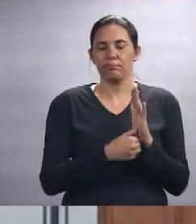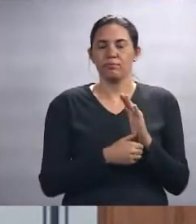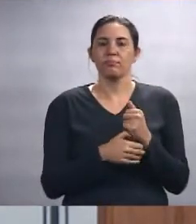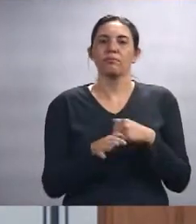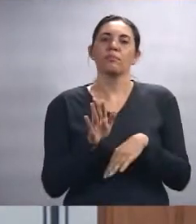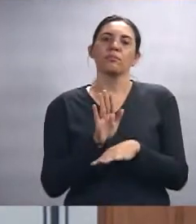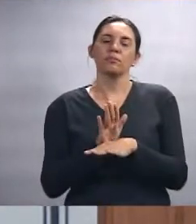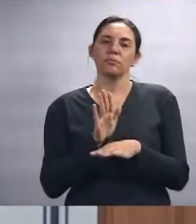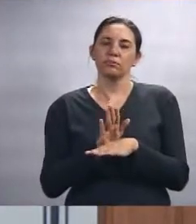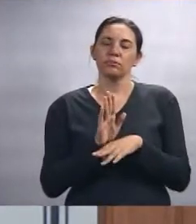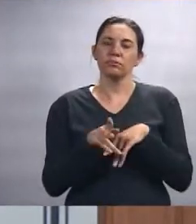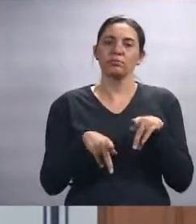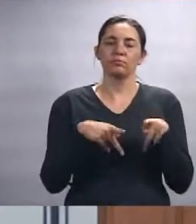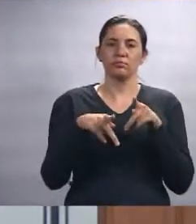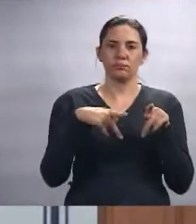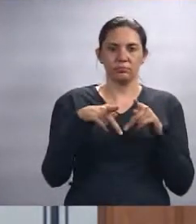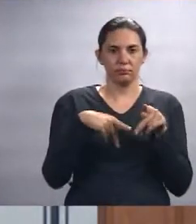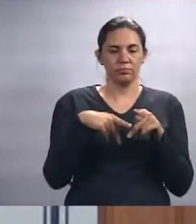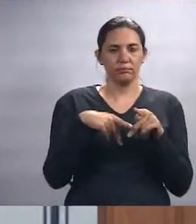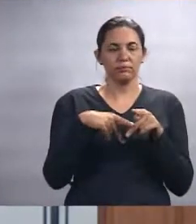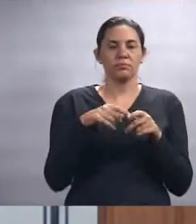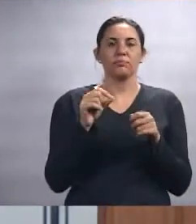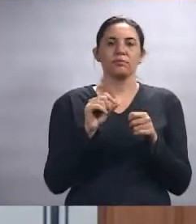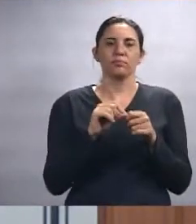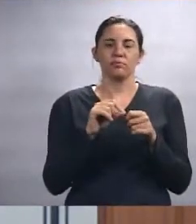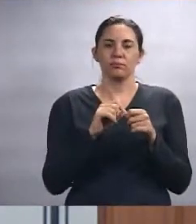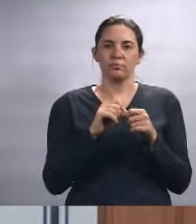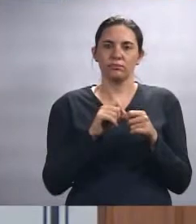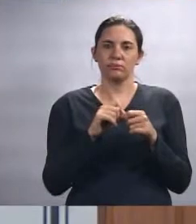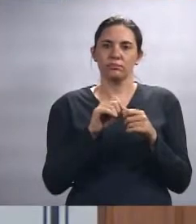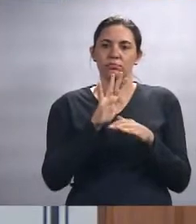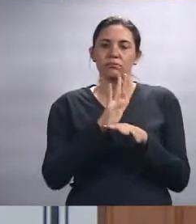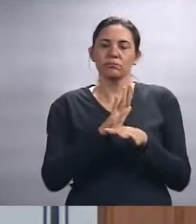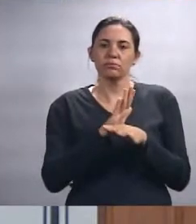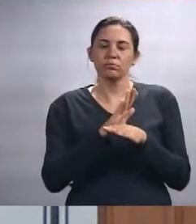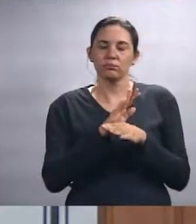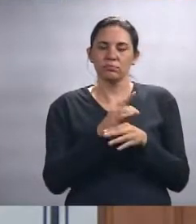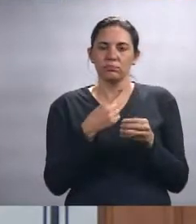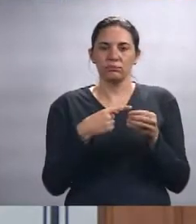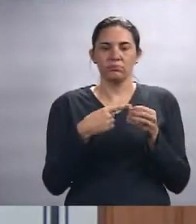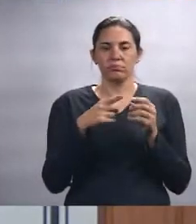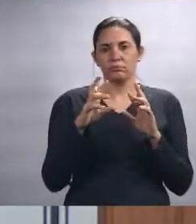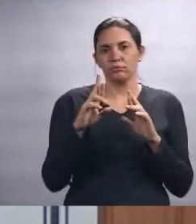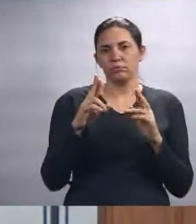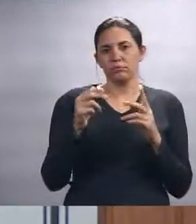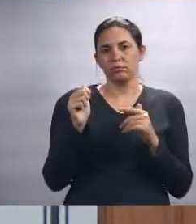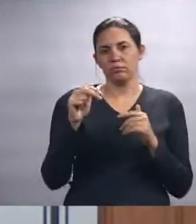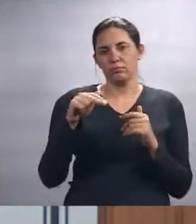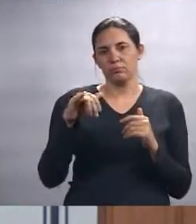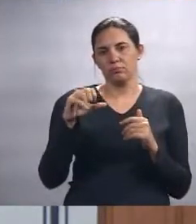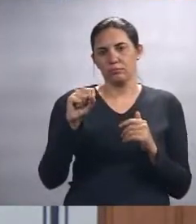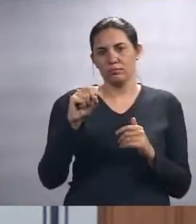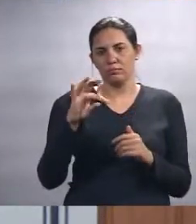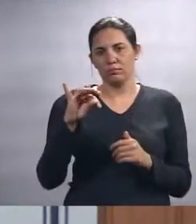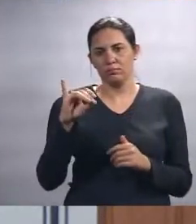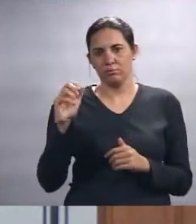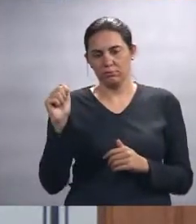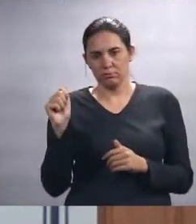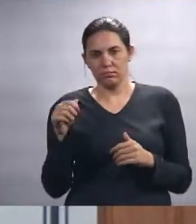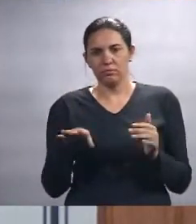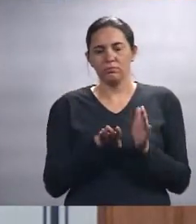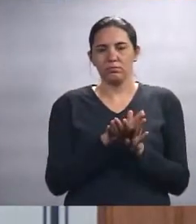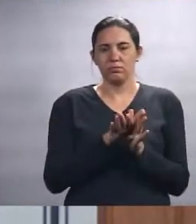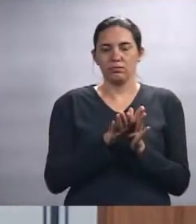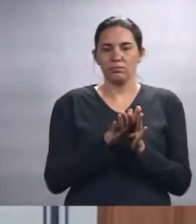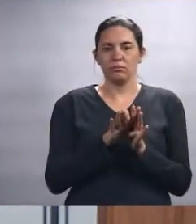pessoas que desempenham essas ações e que fazem um benefício para a cidade. Diferente, por exemplo, da anistia, ou seja, você chega no final